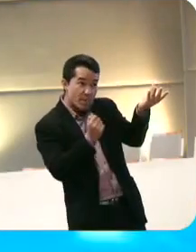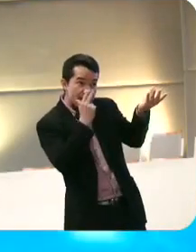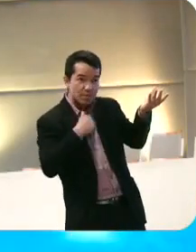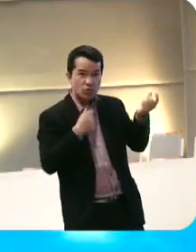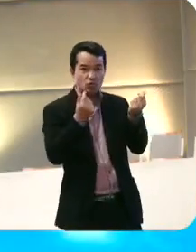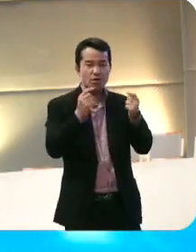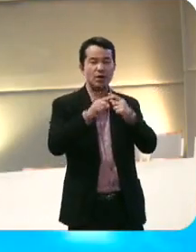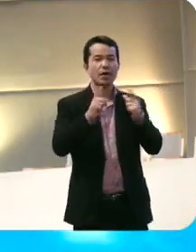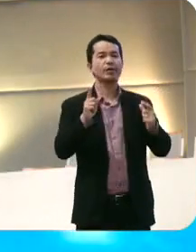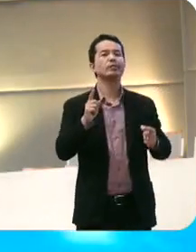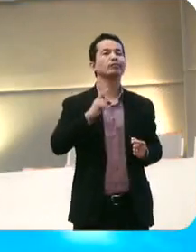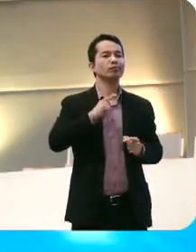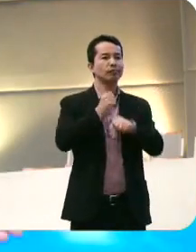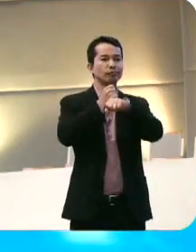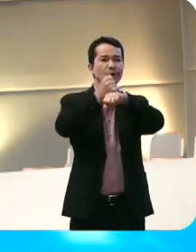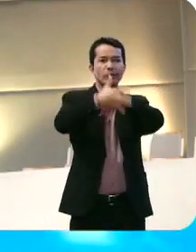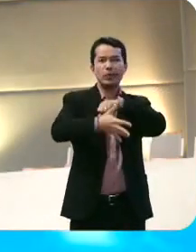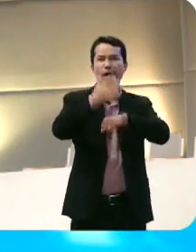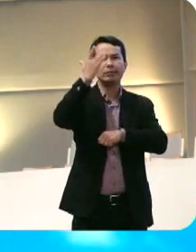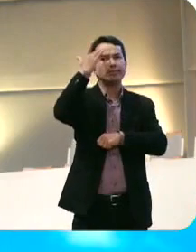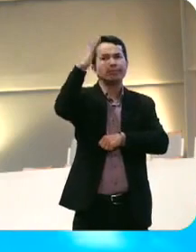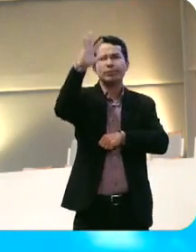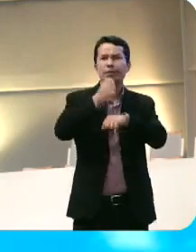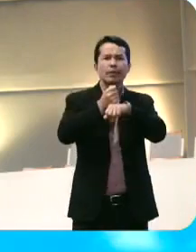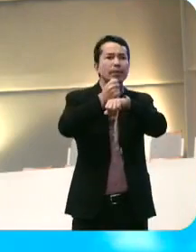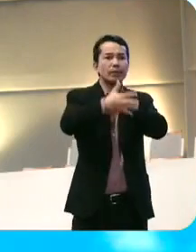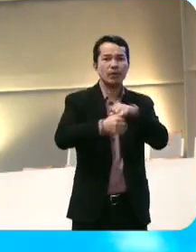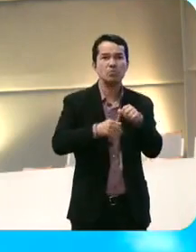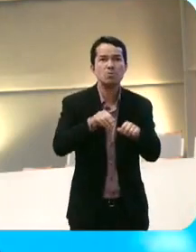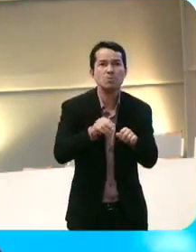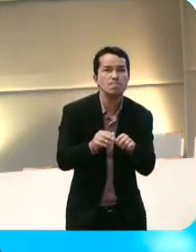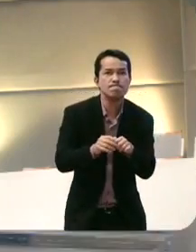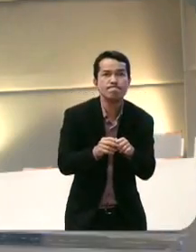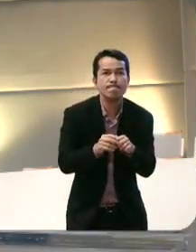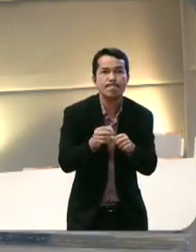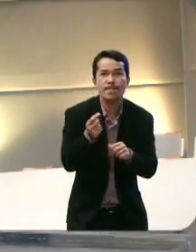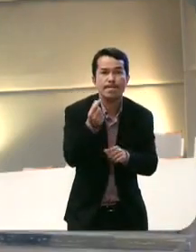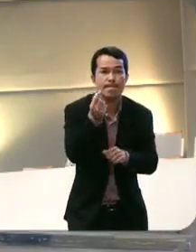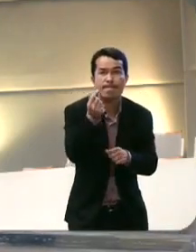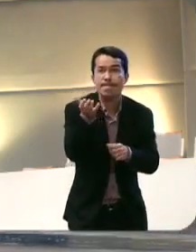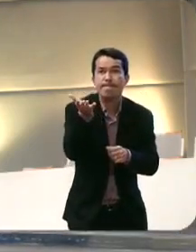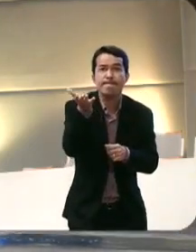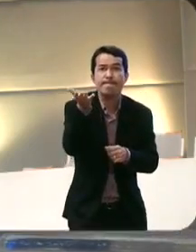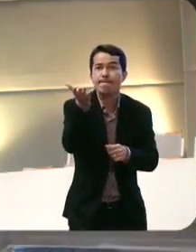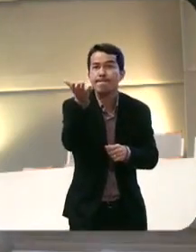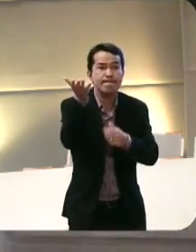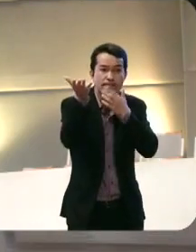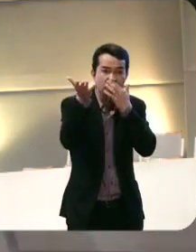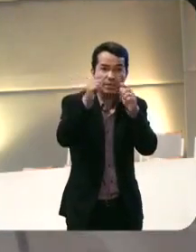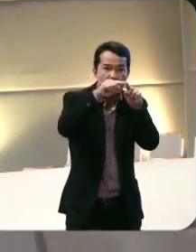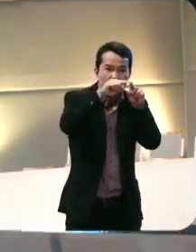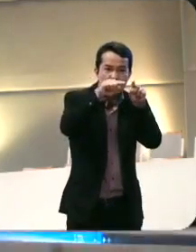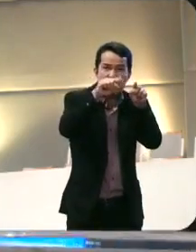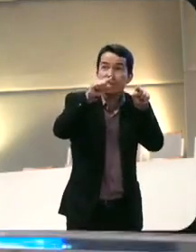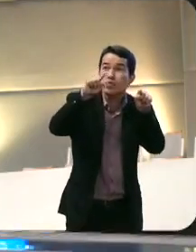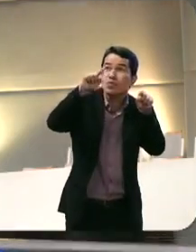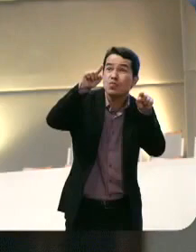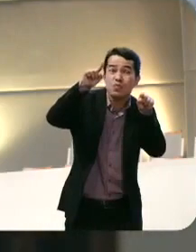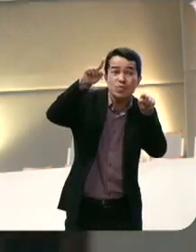de madrugada, sei lá que horas da manhã, e eu ali na frente do computador esperando subir, e estava subindo, e estava subindo, e estava subindo. Eu falei,